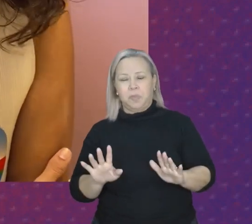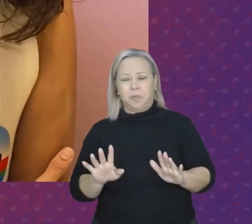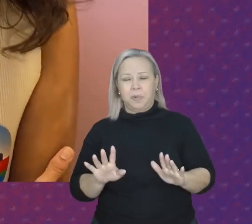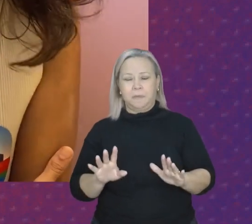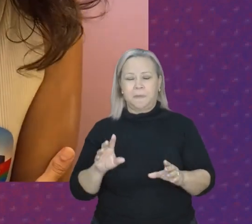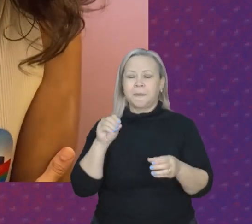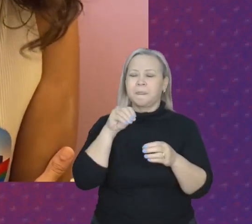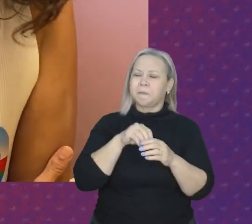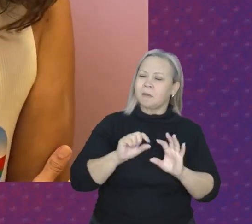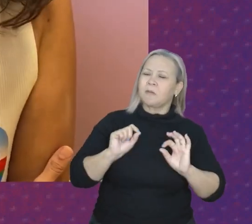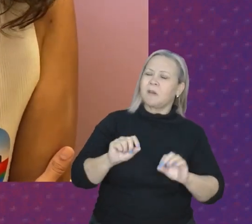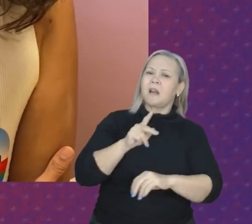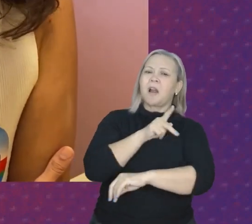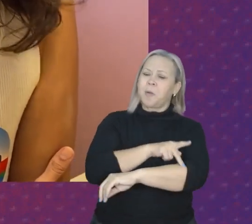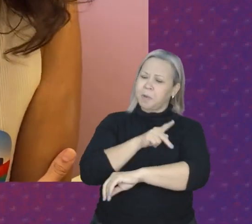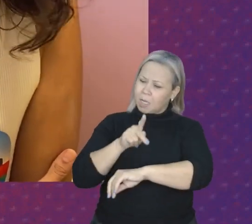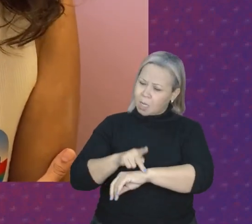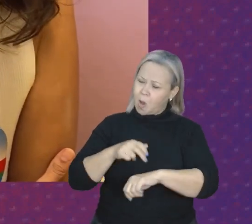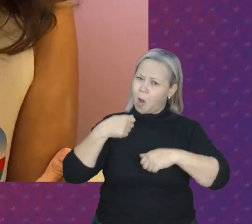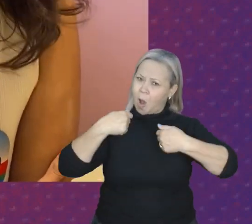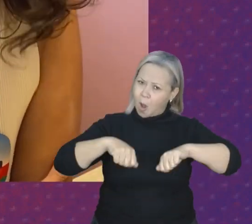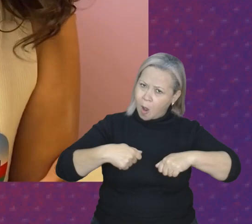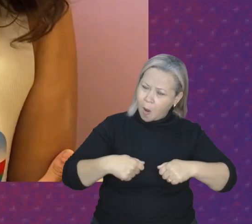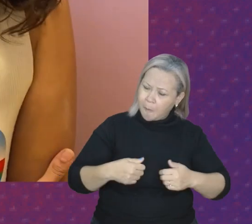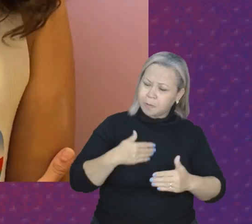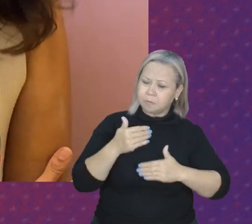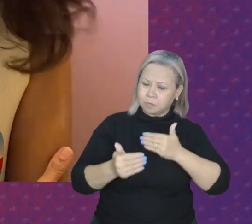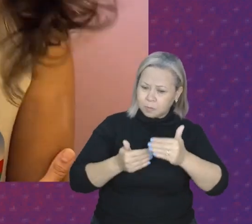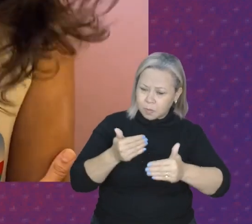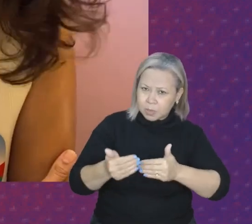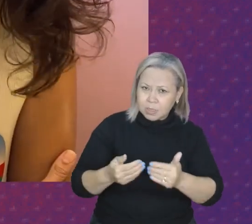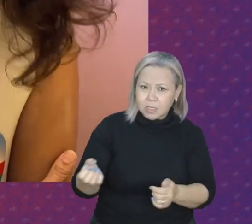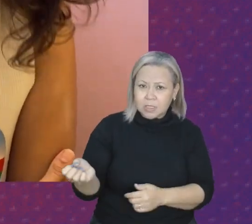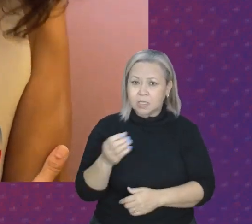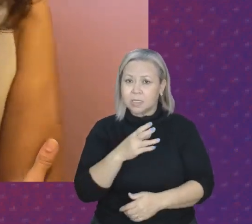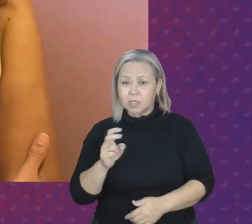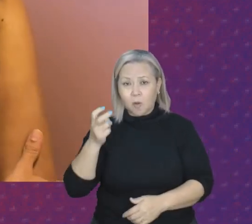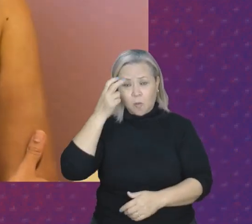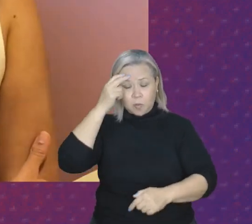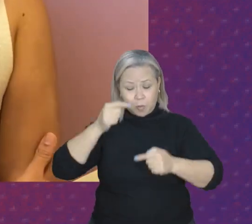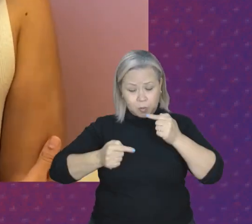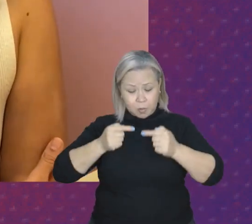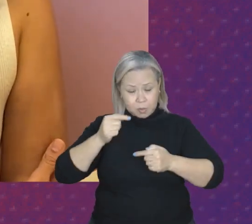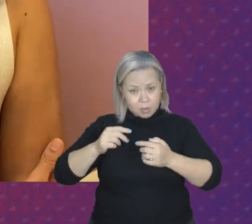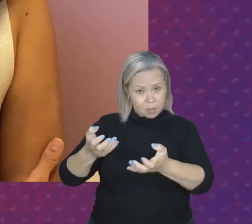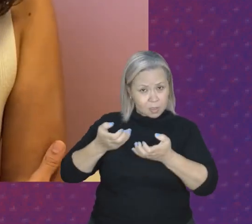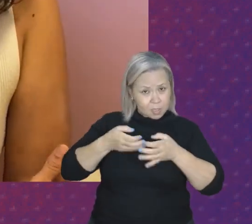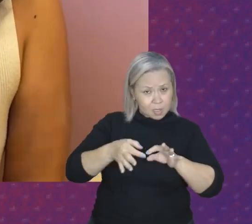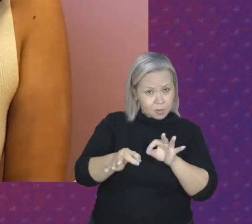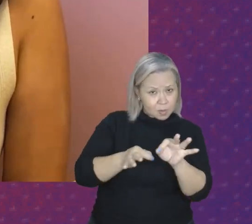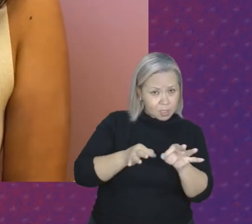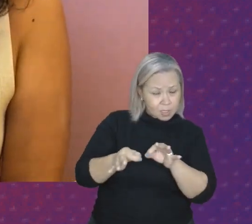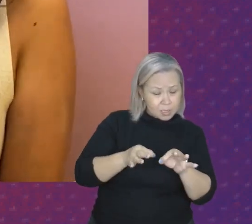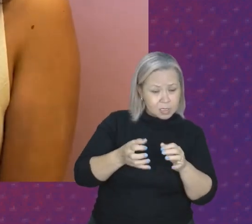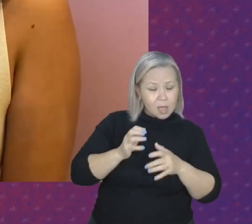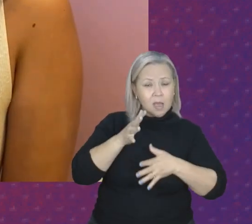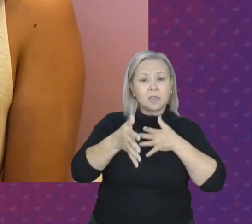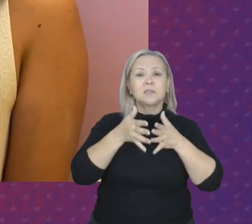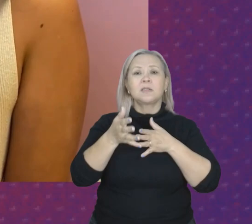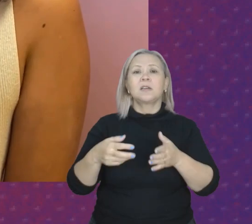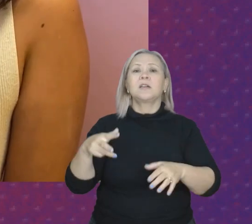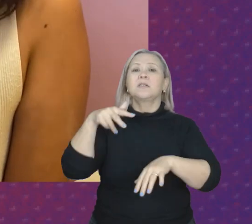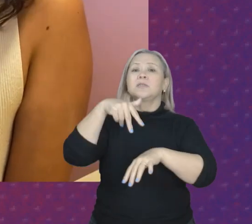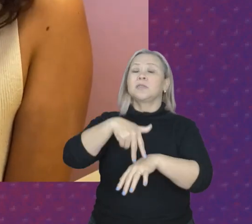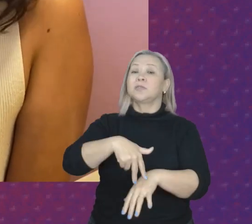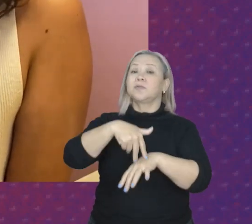parte, é pedagógico, faz parte desse processo, dessa nova cultura política que a gente quer construir, a de dizer que a gente vai chegar aqui